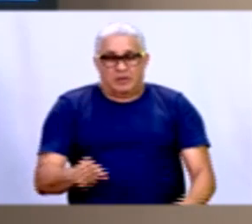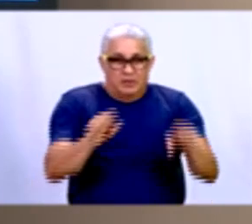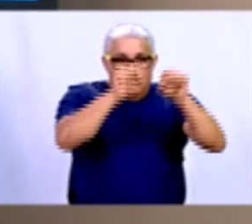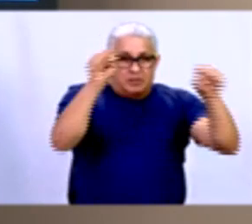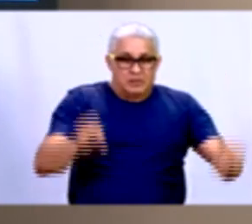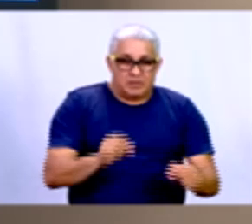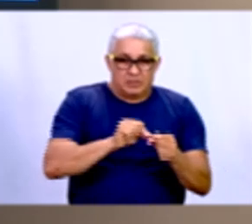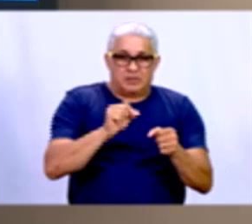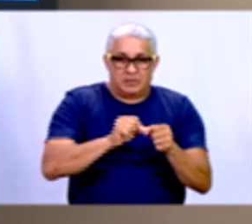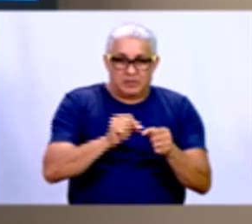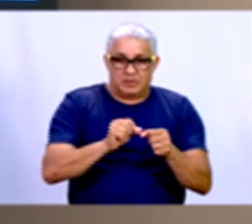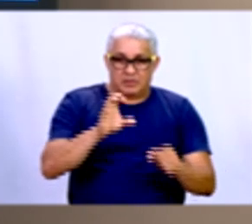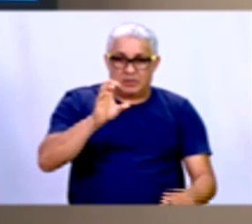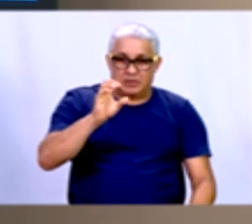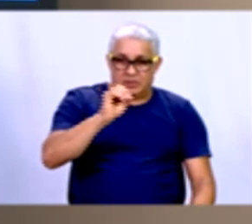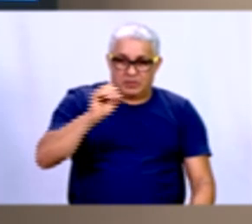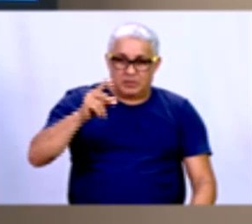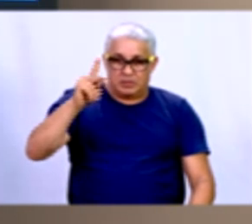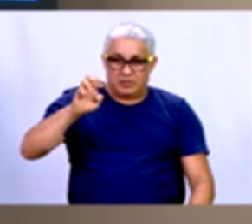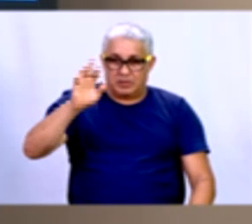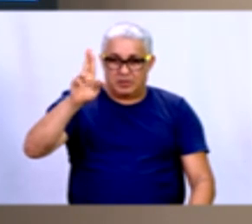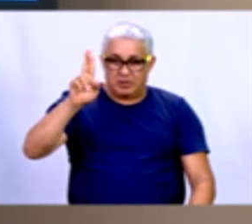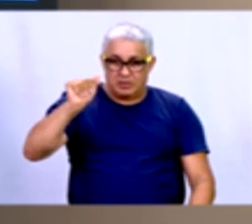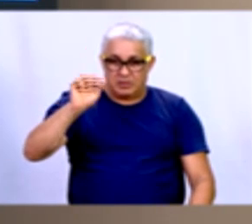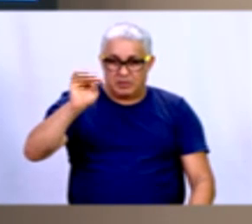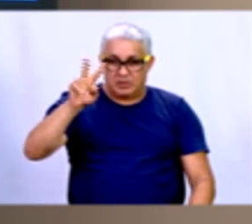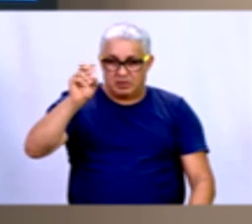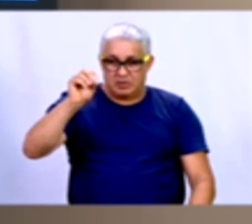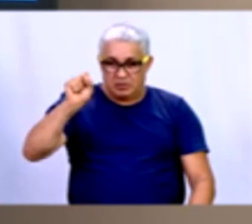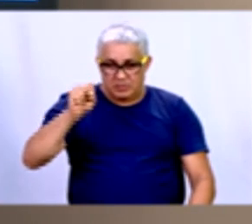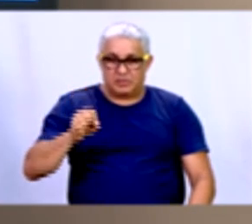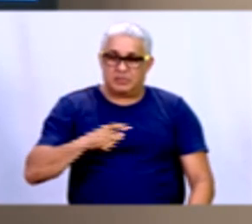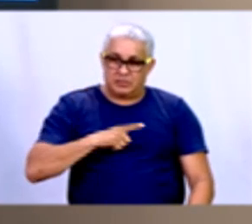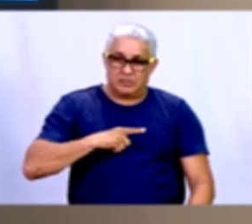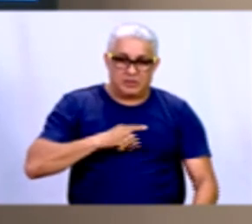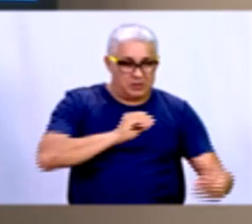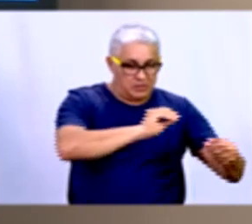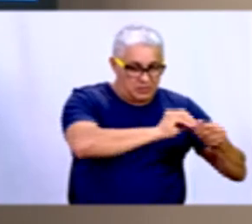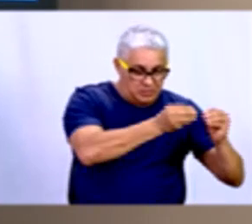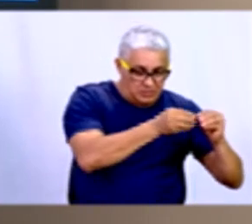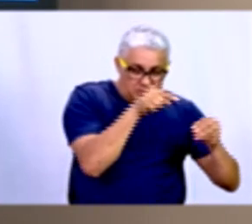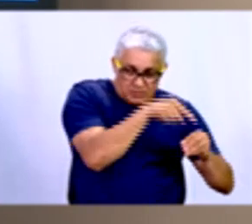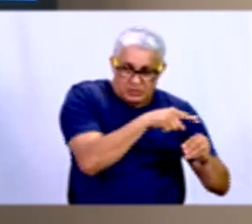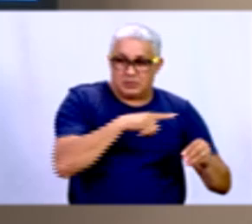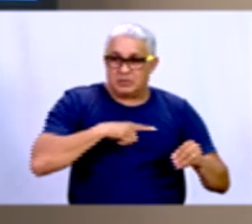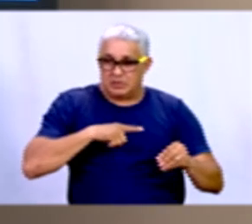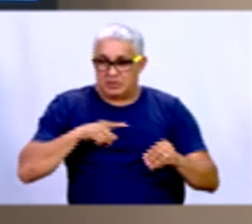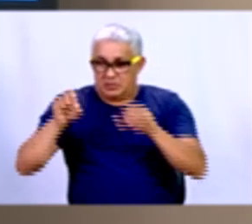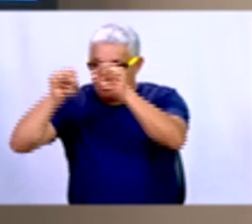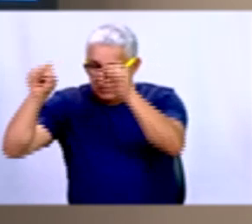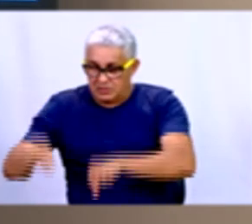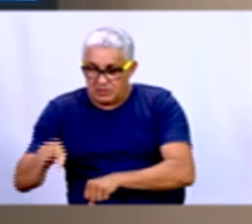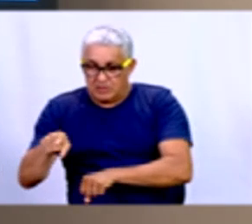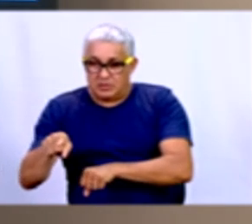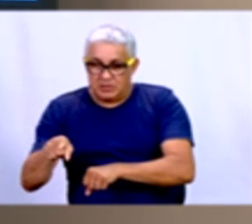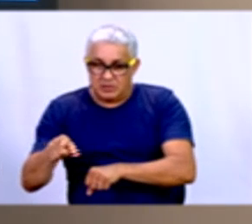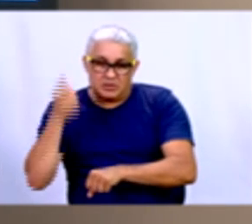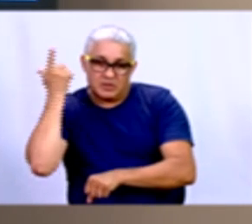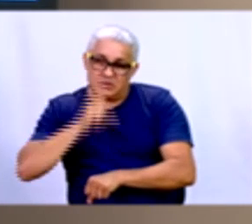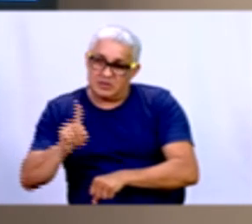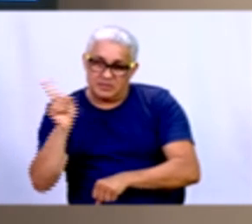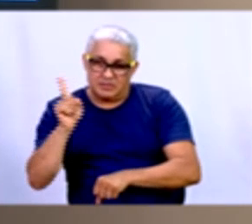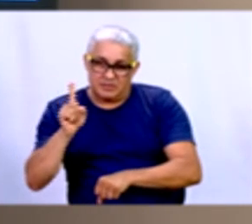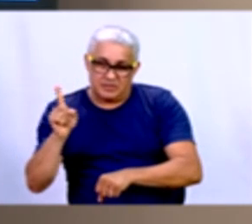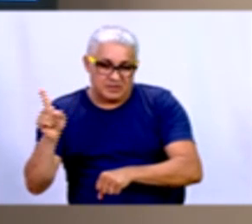sistemas cooperativos, onde eu tenho um banco de dados e eu tenho um sistema que ele não consegue